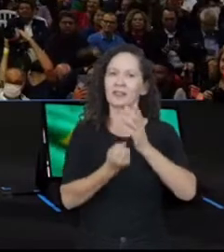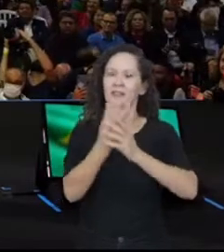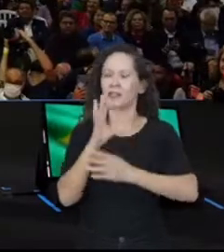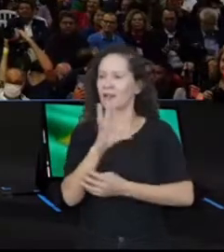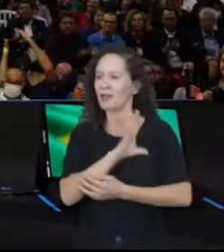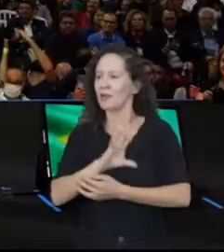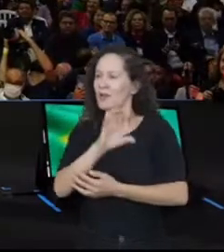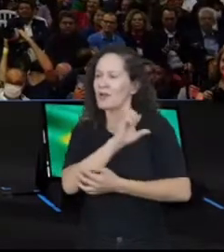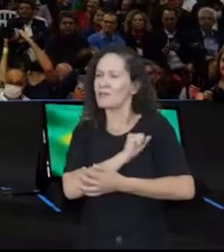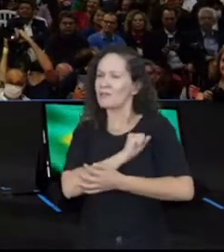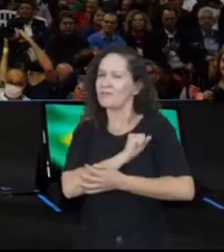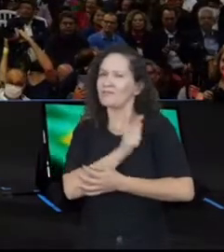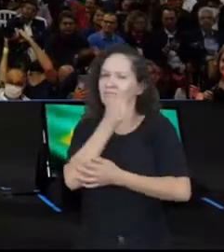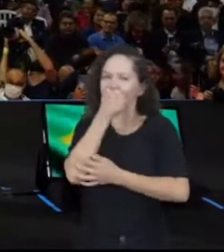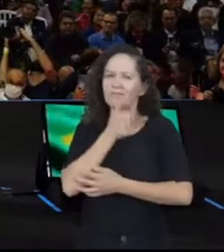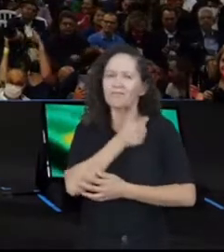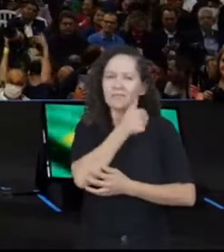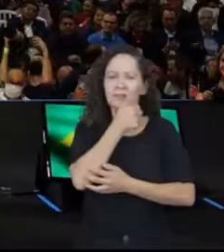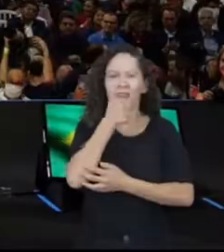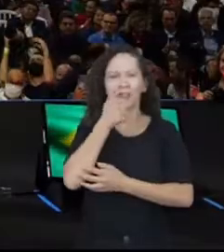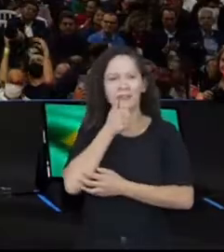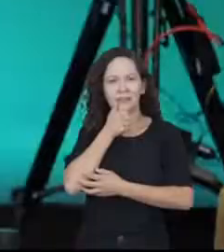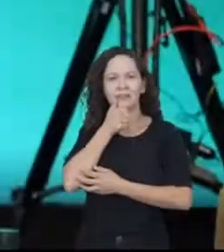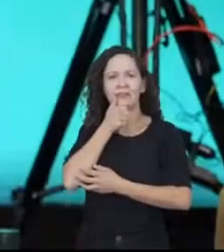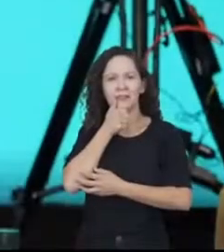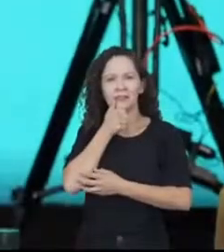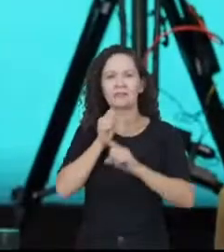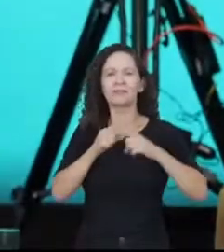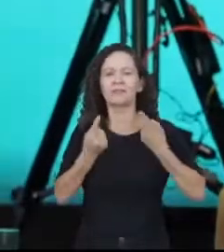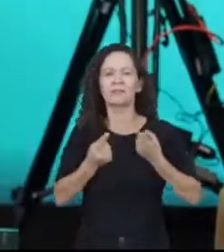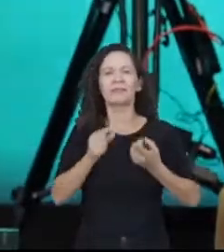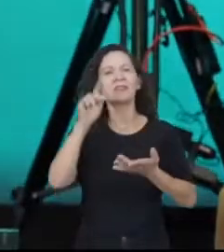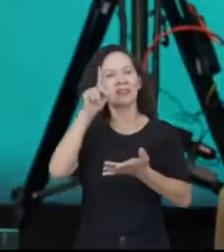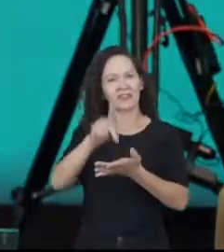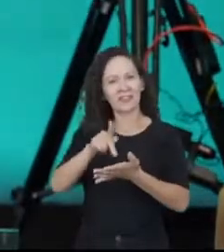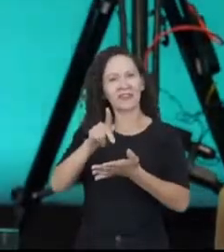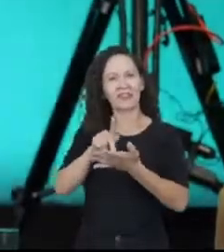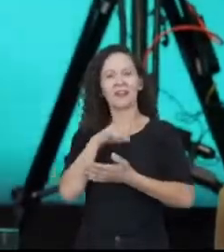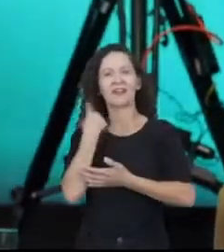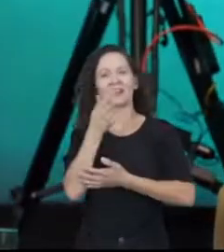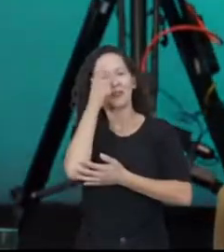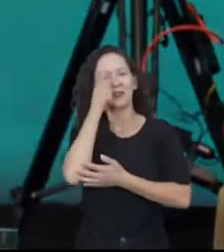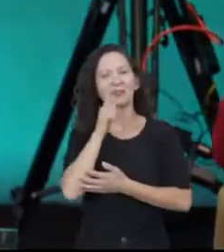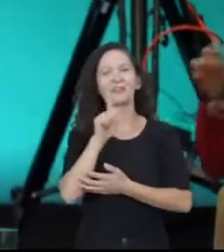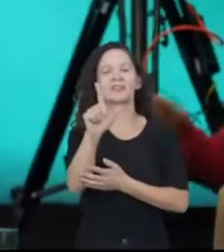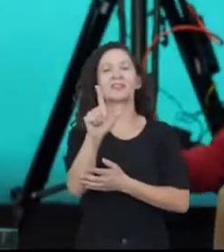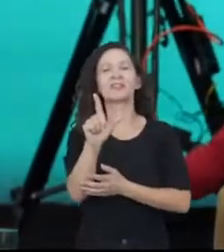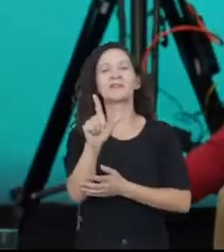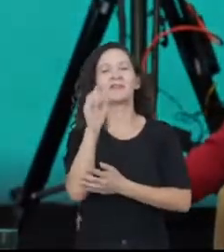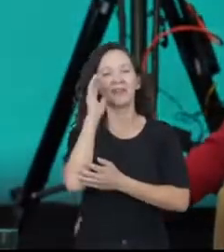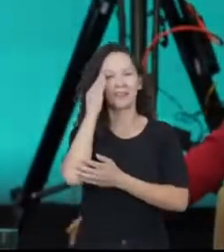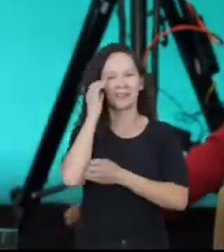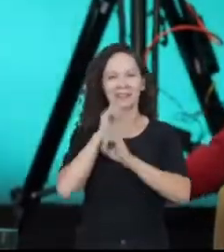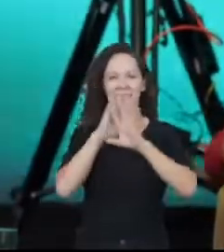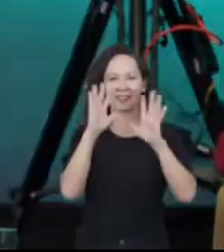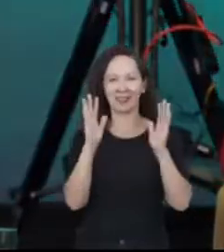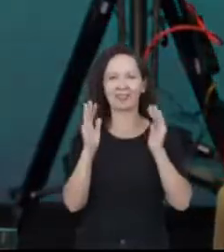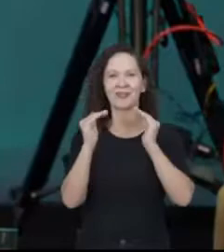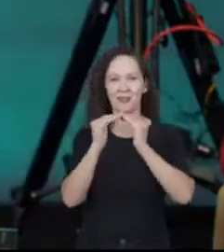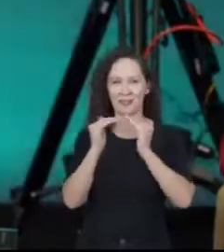sacrifício, muita discussão, mas finalmente nós chegamos a nos entender. Eu